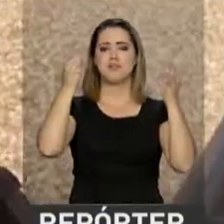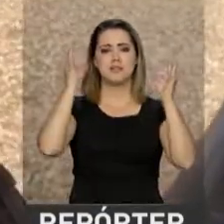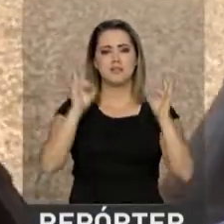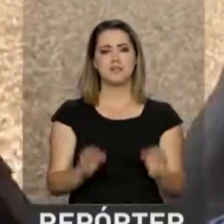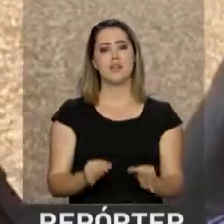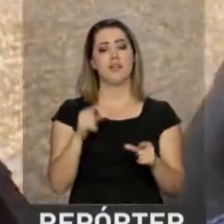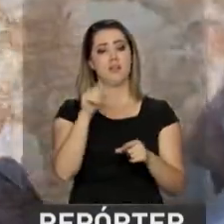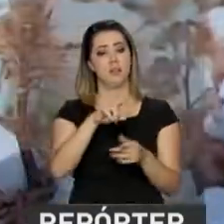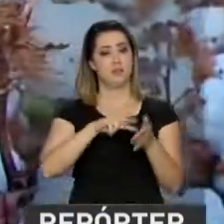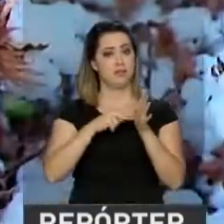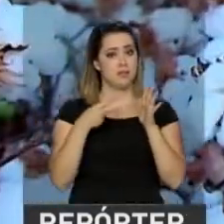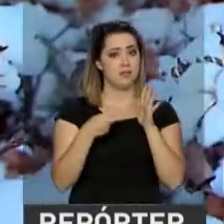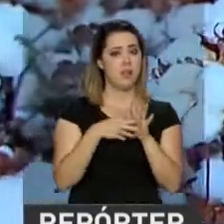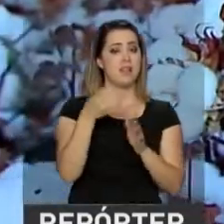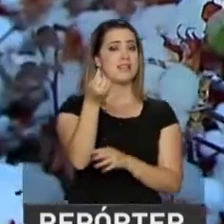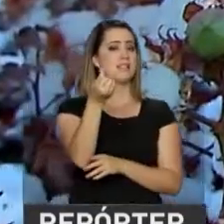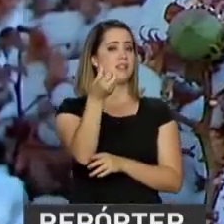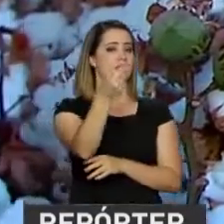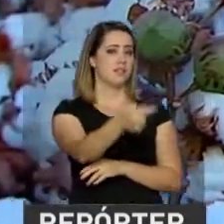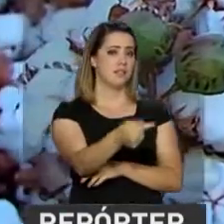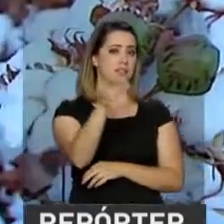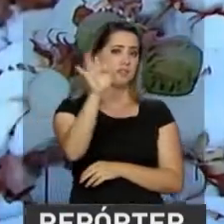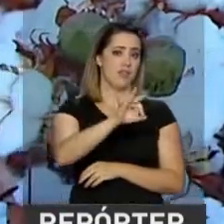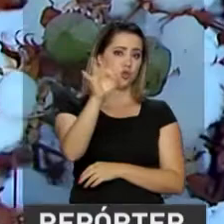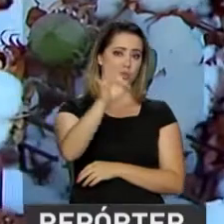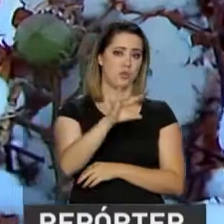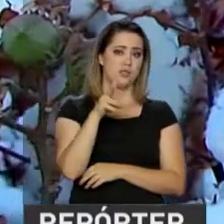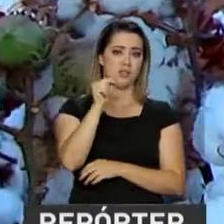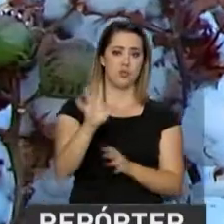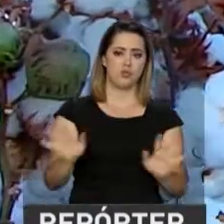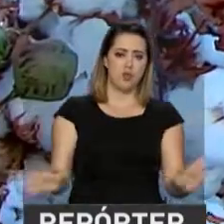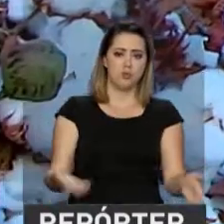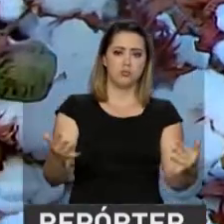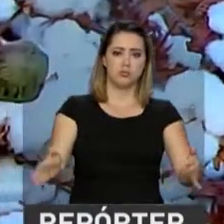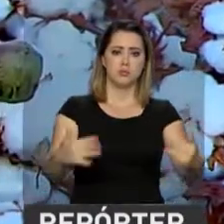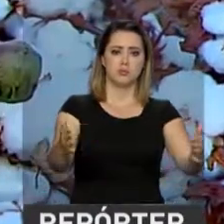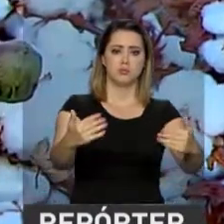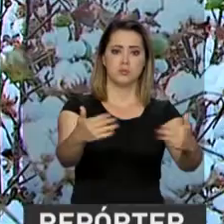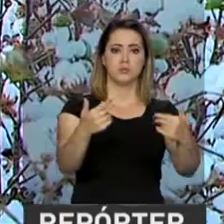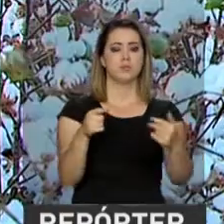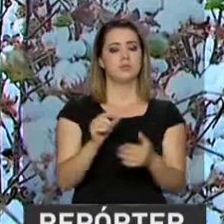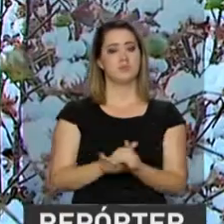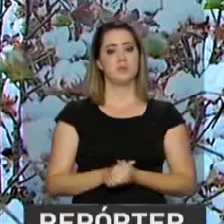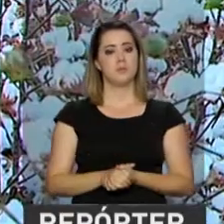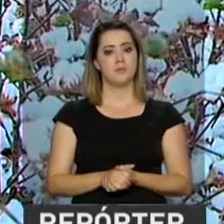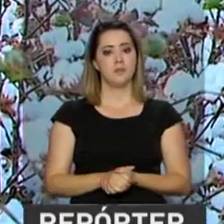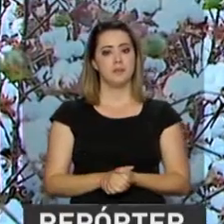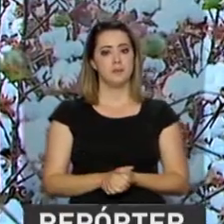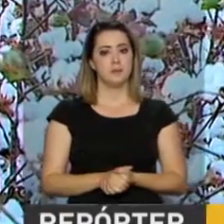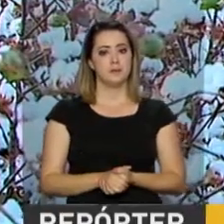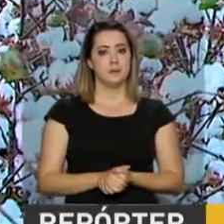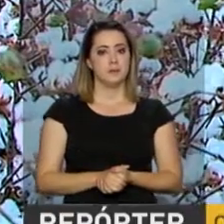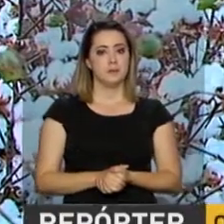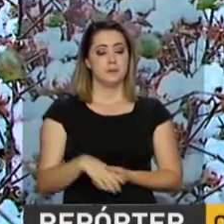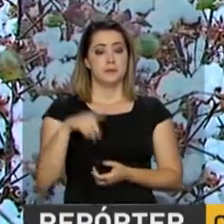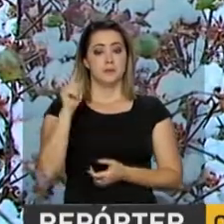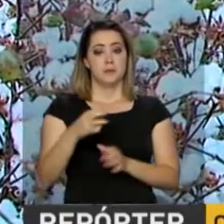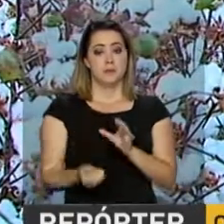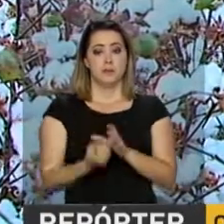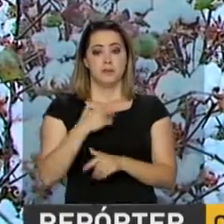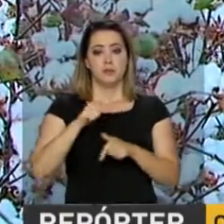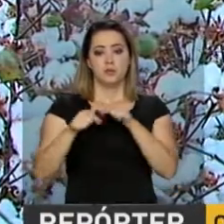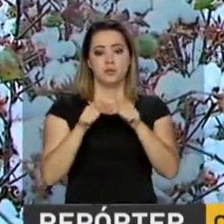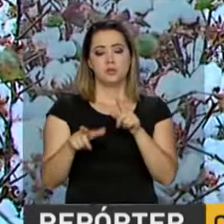grosso responde por 67 por cento da produção nacional de algodão é um grande gerador de emprego um grande gerador de